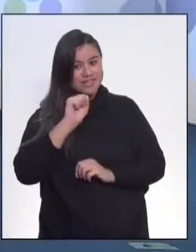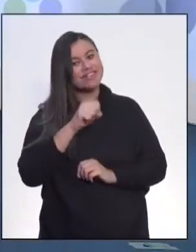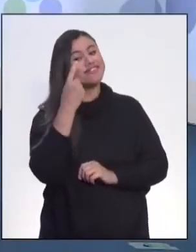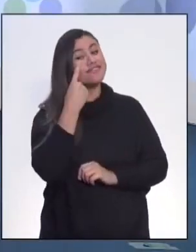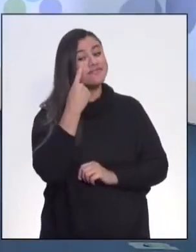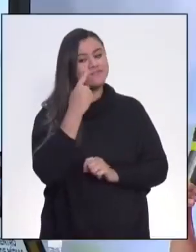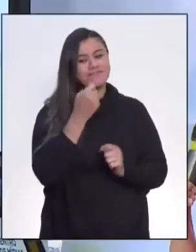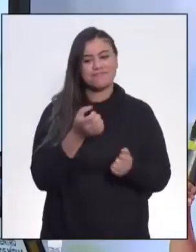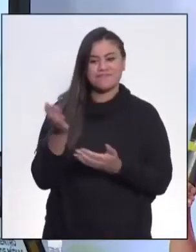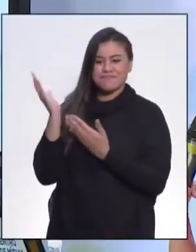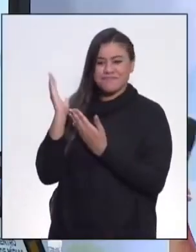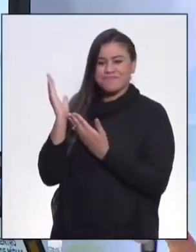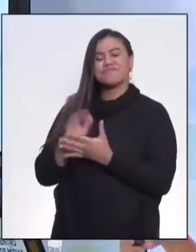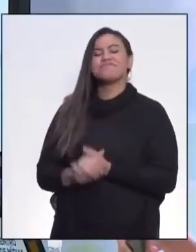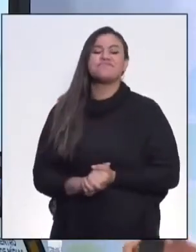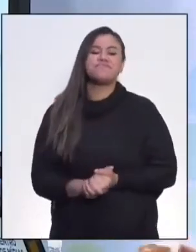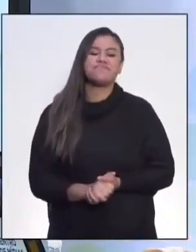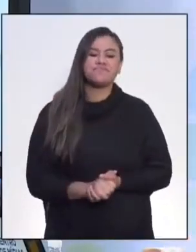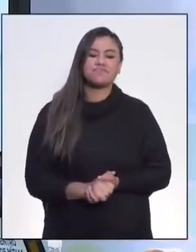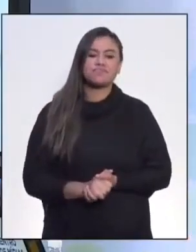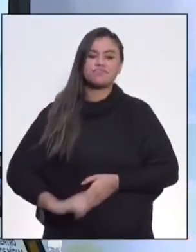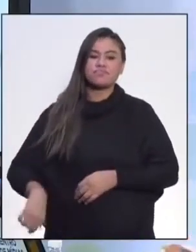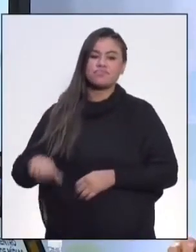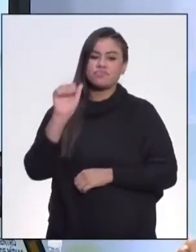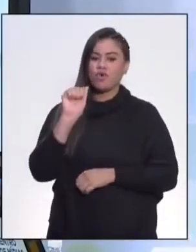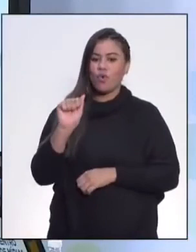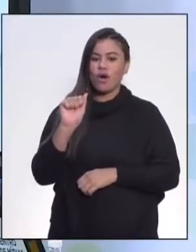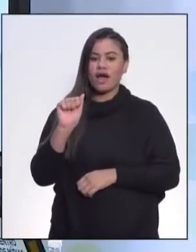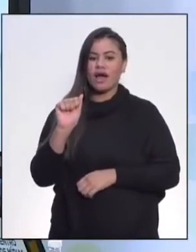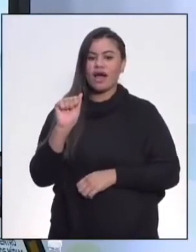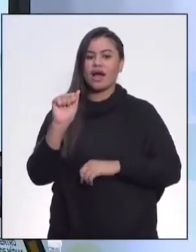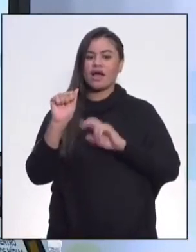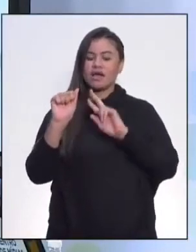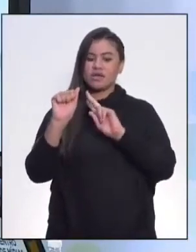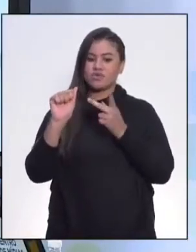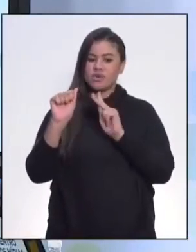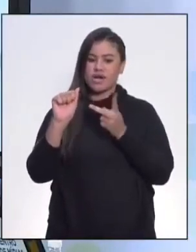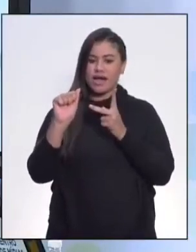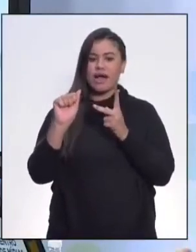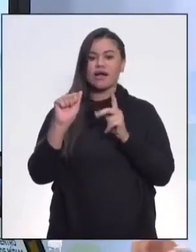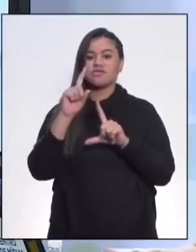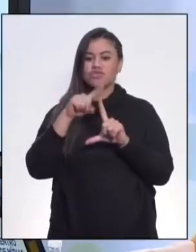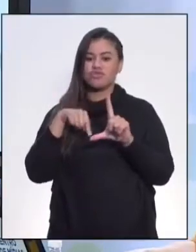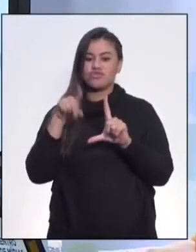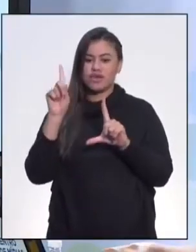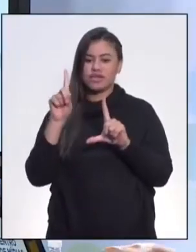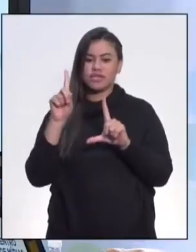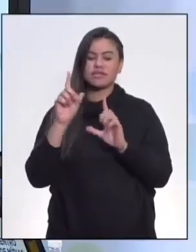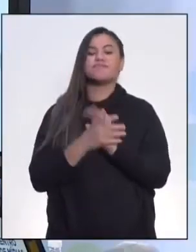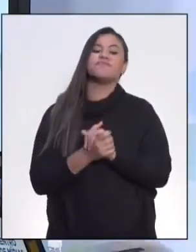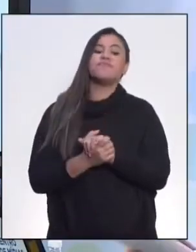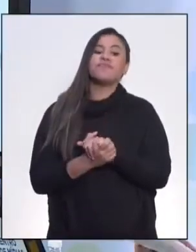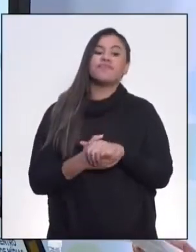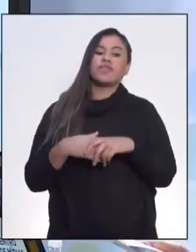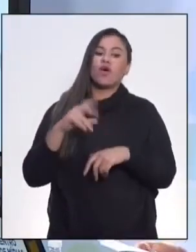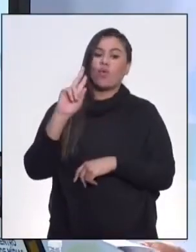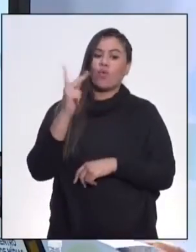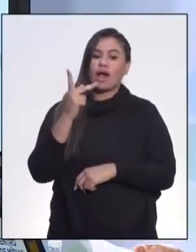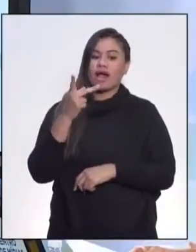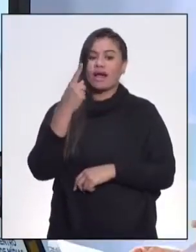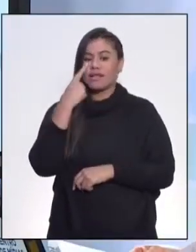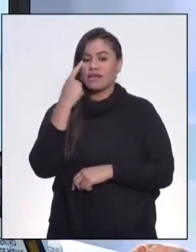por favor. Minha função A, eu quero anotar o H para poder anotar o vértice e calcular onde cruza o eixo Y. O H, lembra, tem que olhar